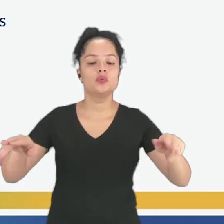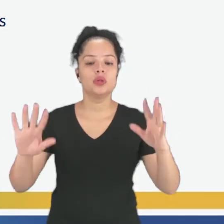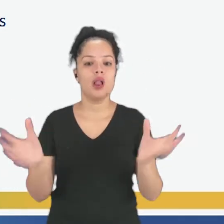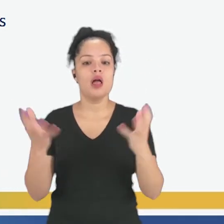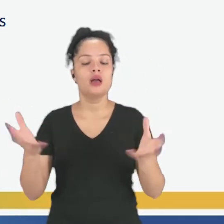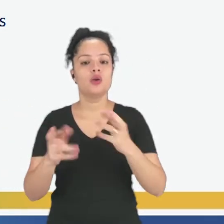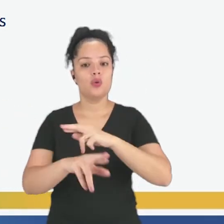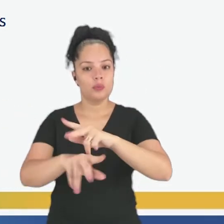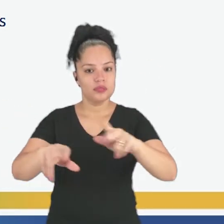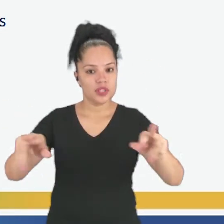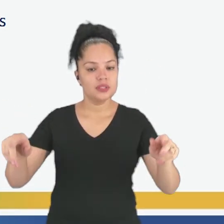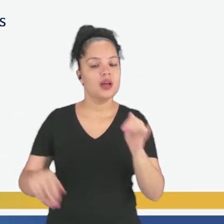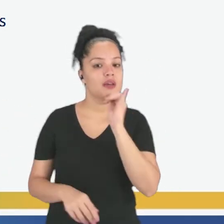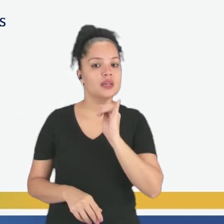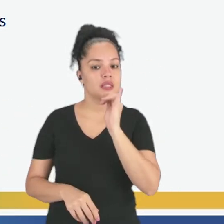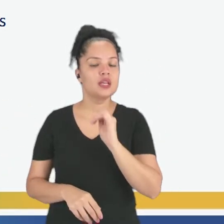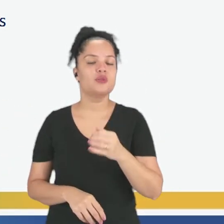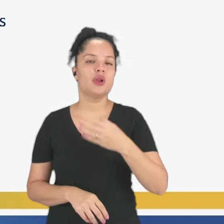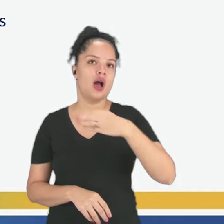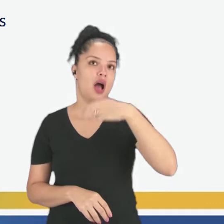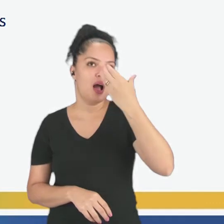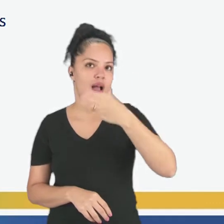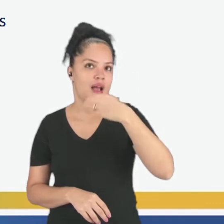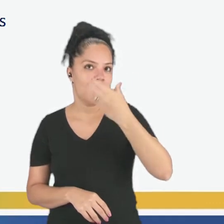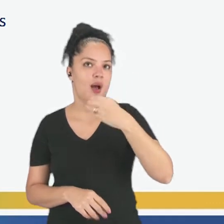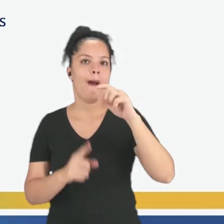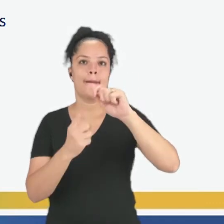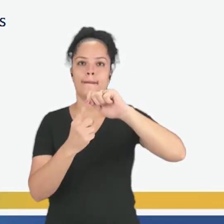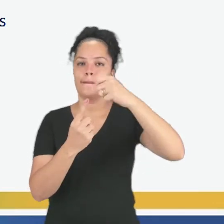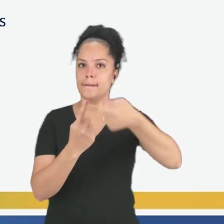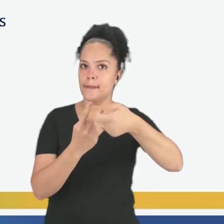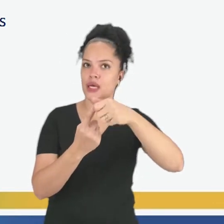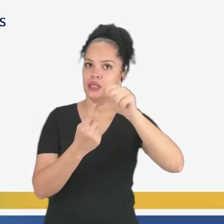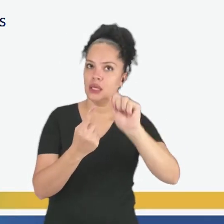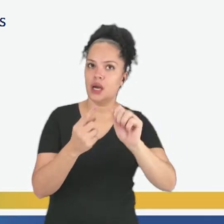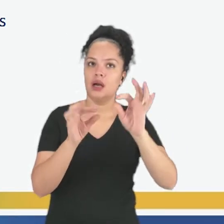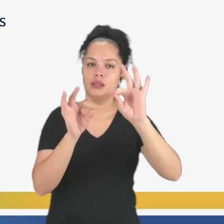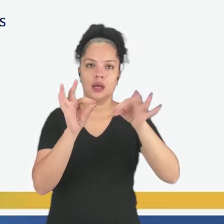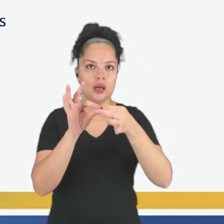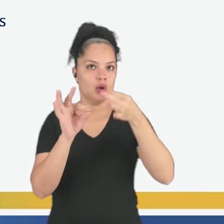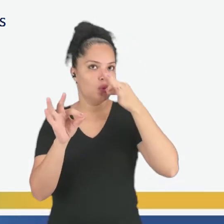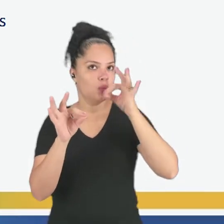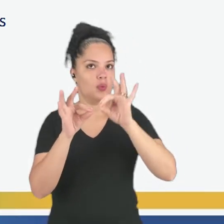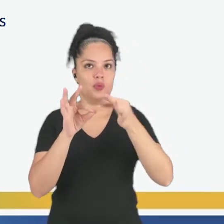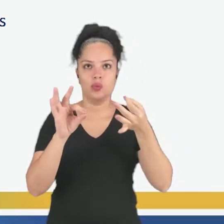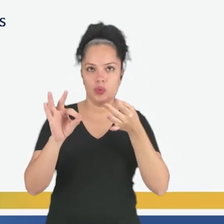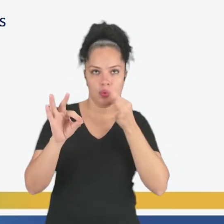vegetais. Exemplos: apple, maçã, banana,